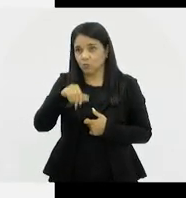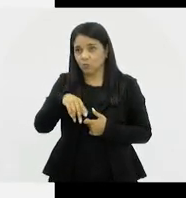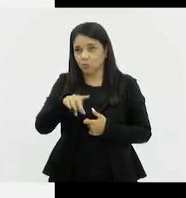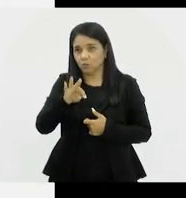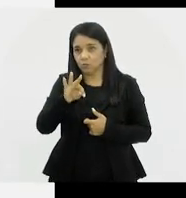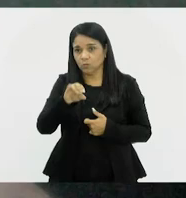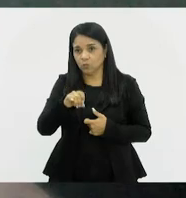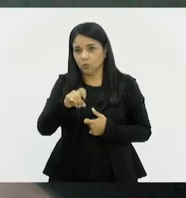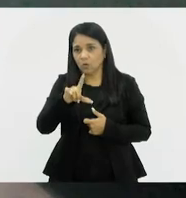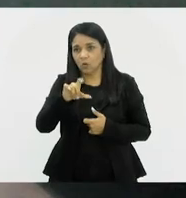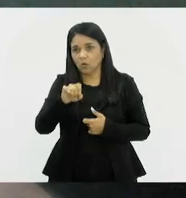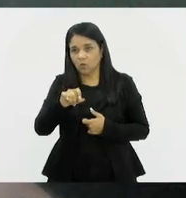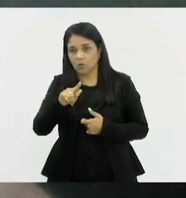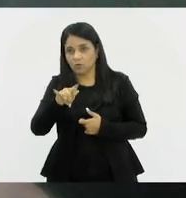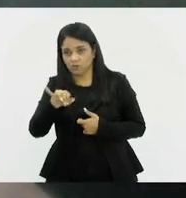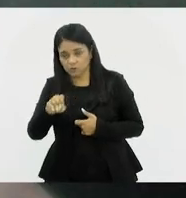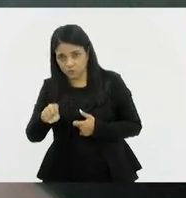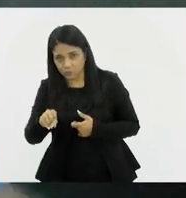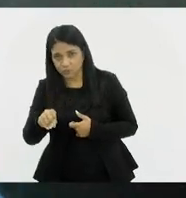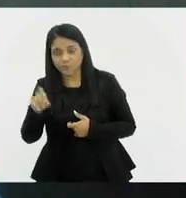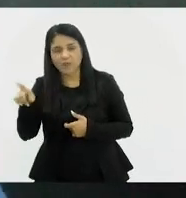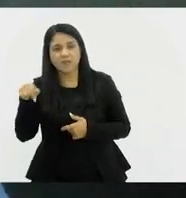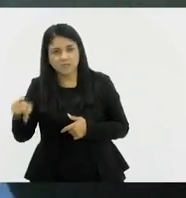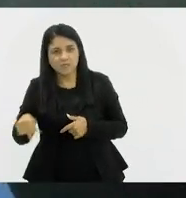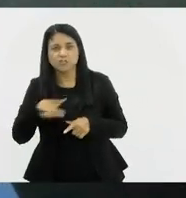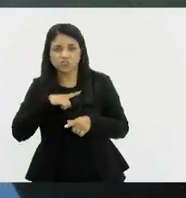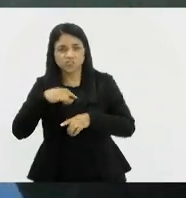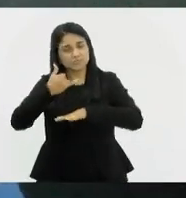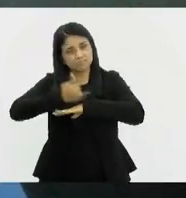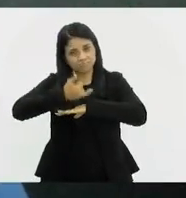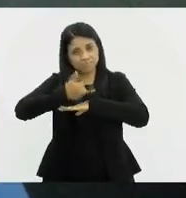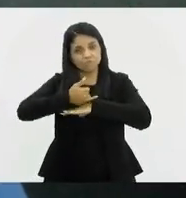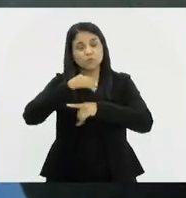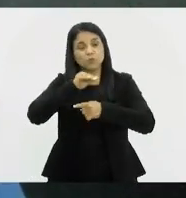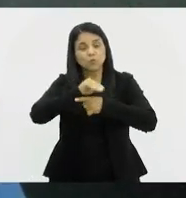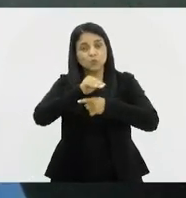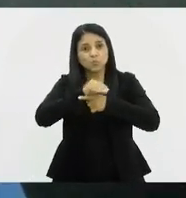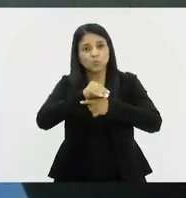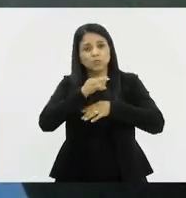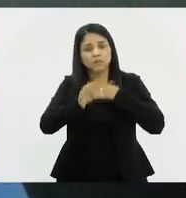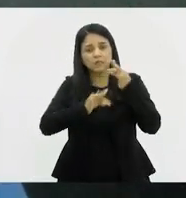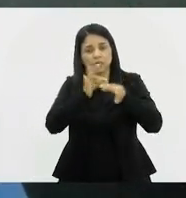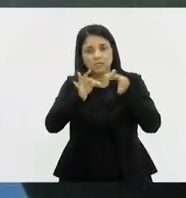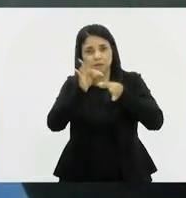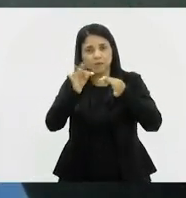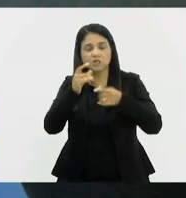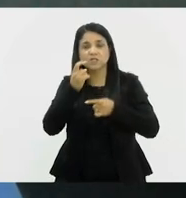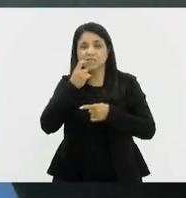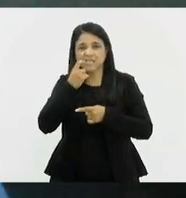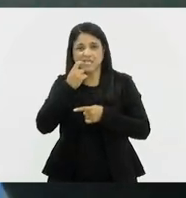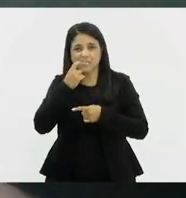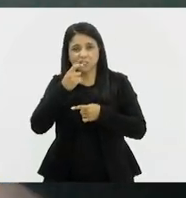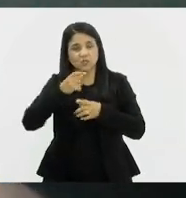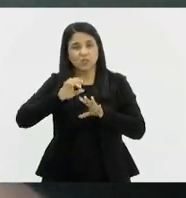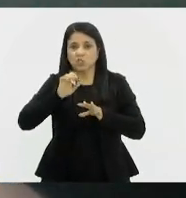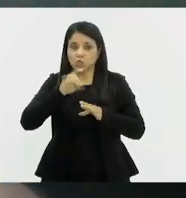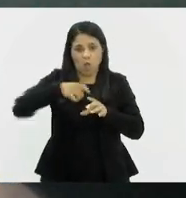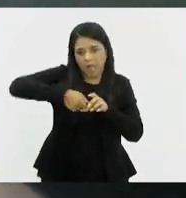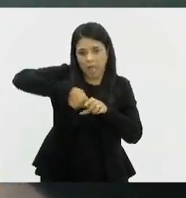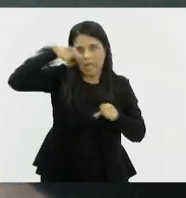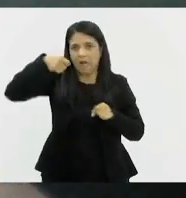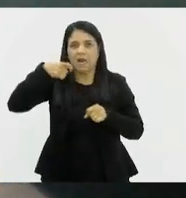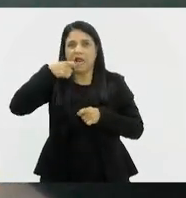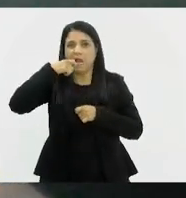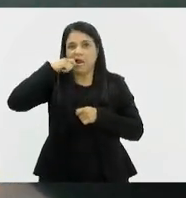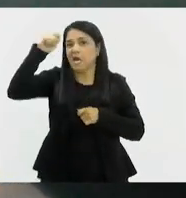de odontologia que cuidava e tratava dos nossos dentes, não só a extração dentária. Então, talvez